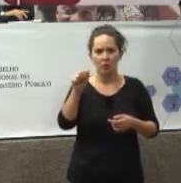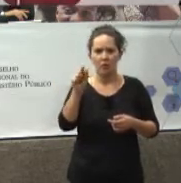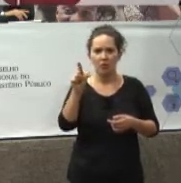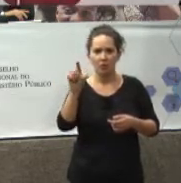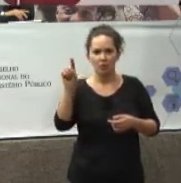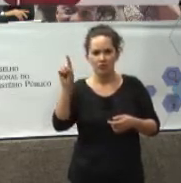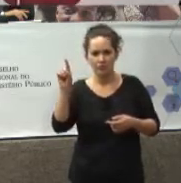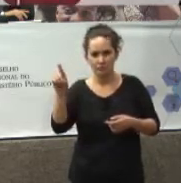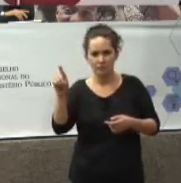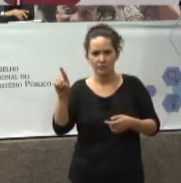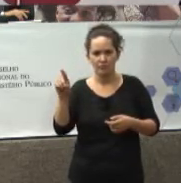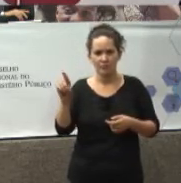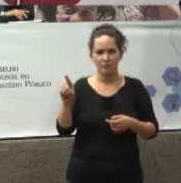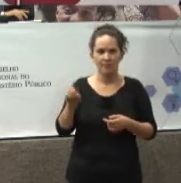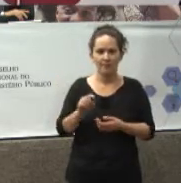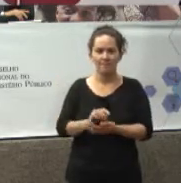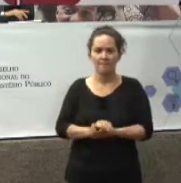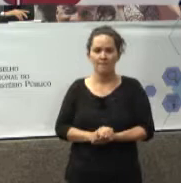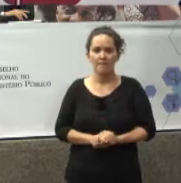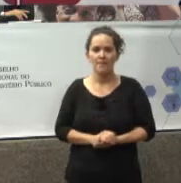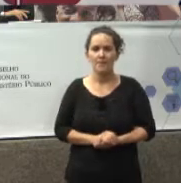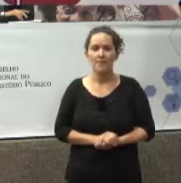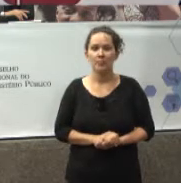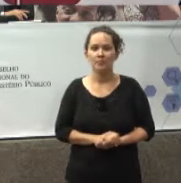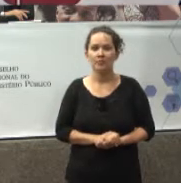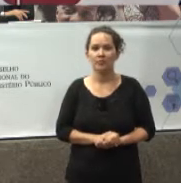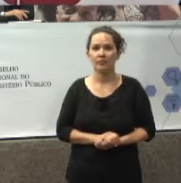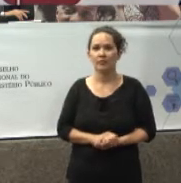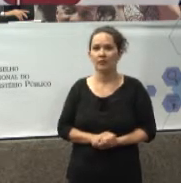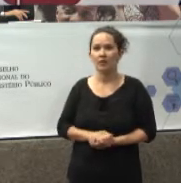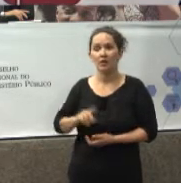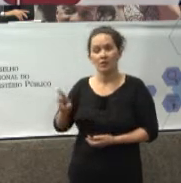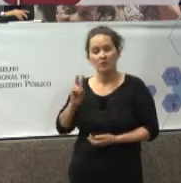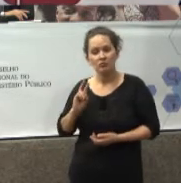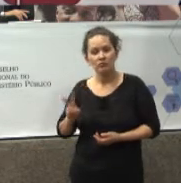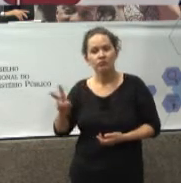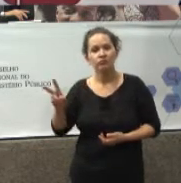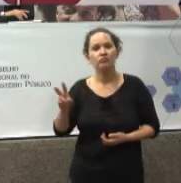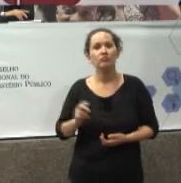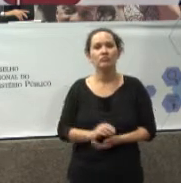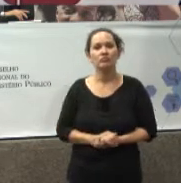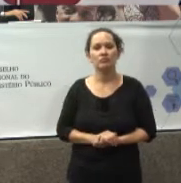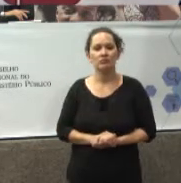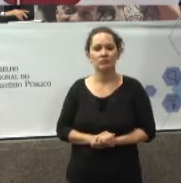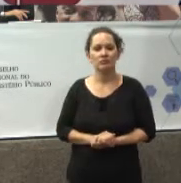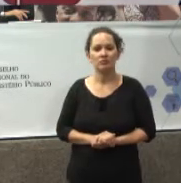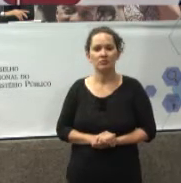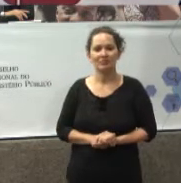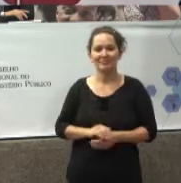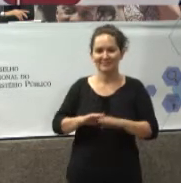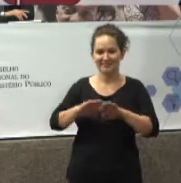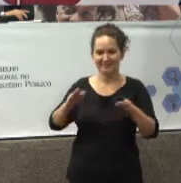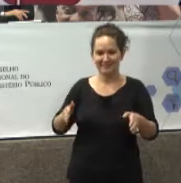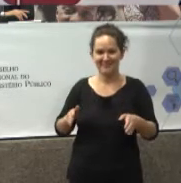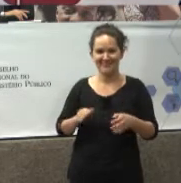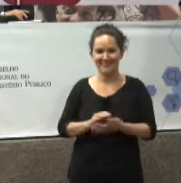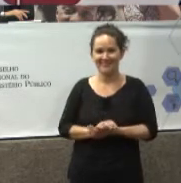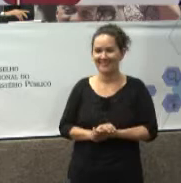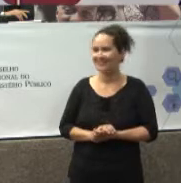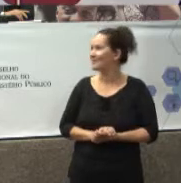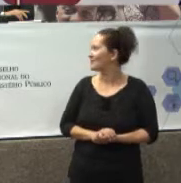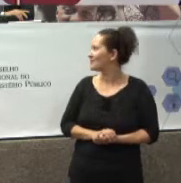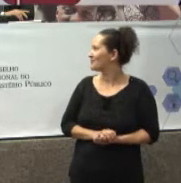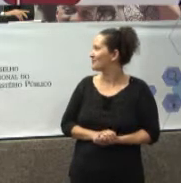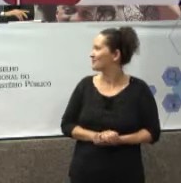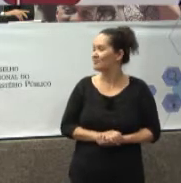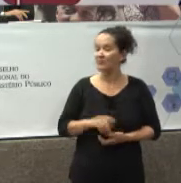ferreira dos santos dando prosseguimento nosso no nosso painel é doutor